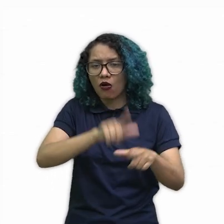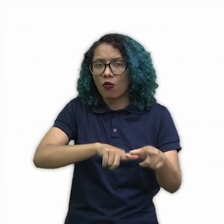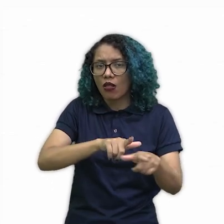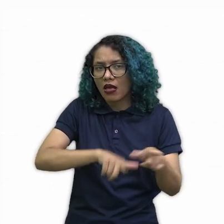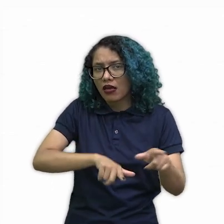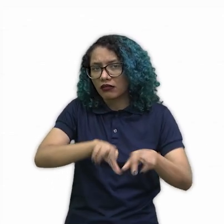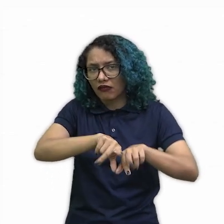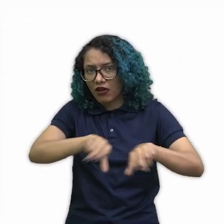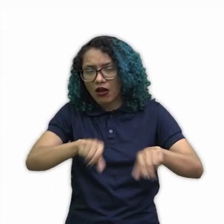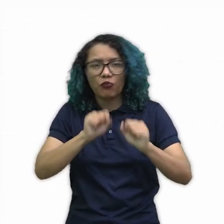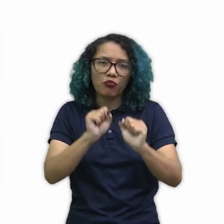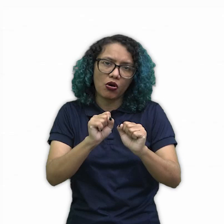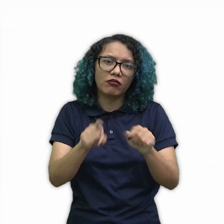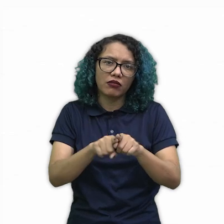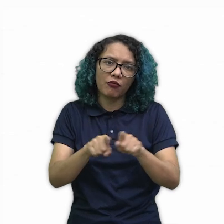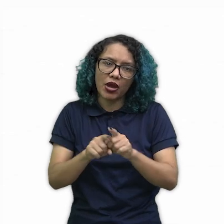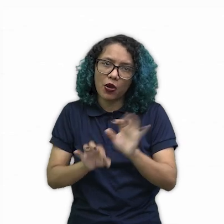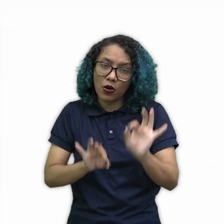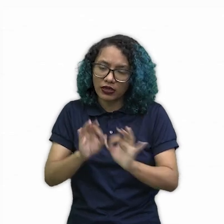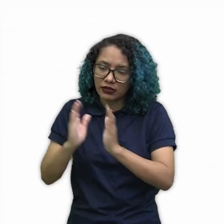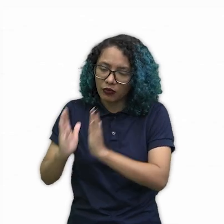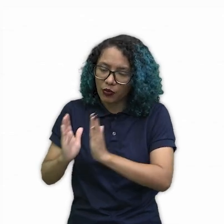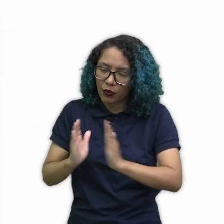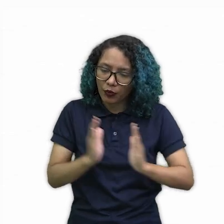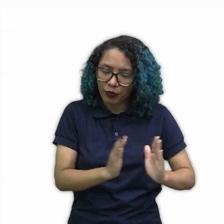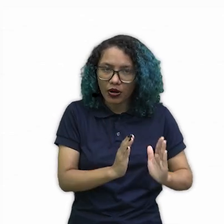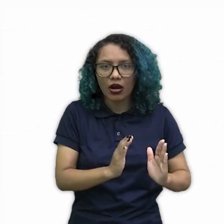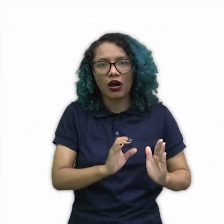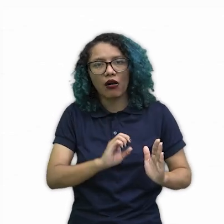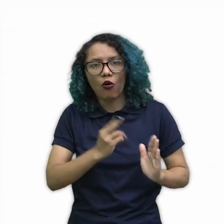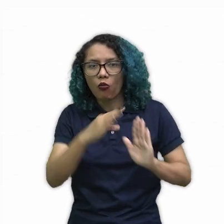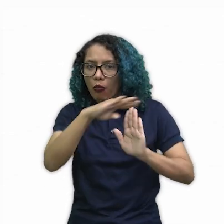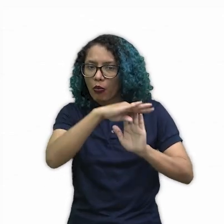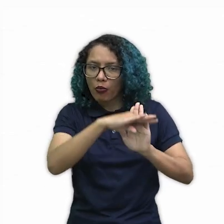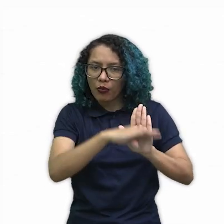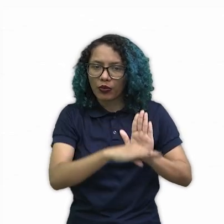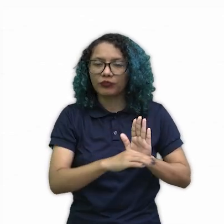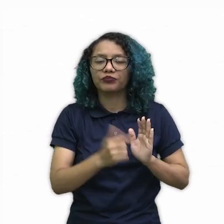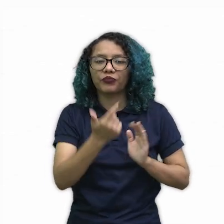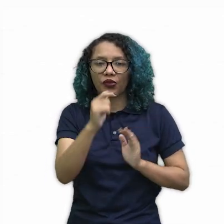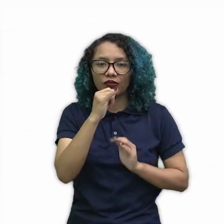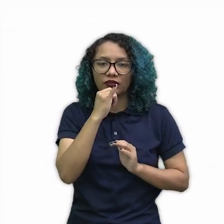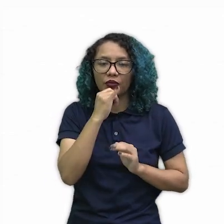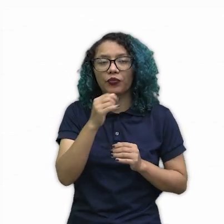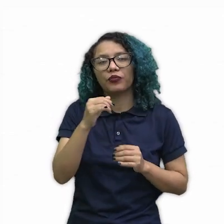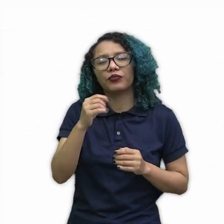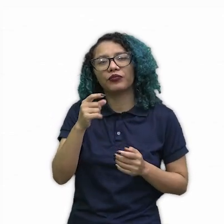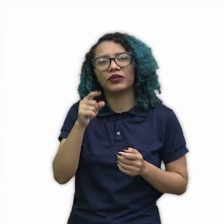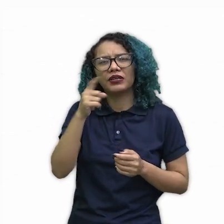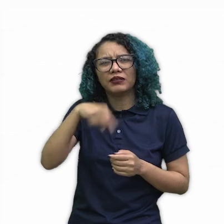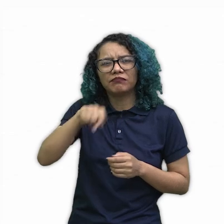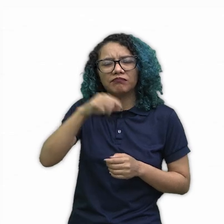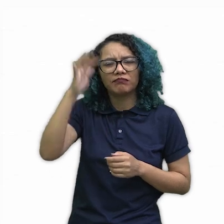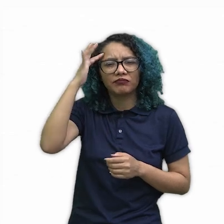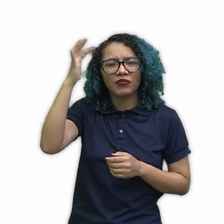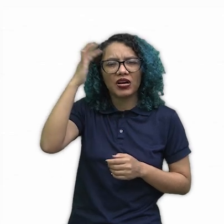enfim. E aí na próxima cartela nós temos mais um exemplo, ó. Imagine uma lista de coisas